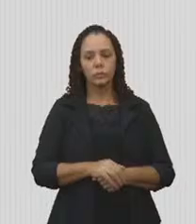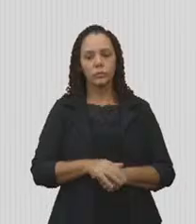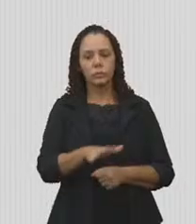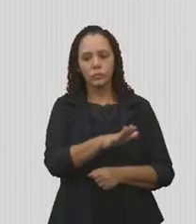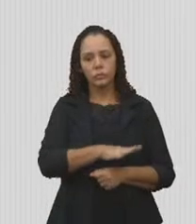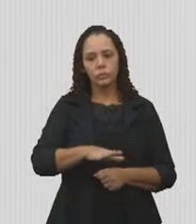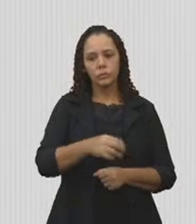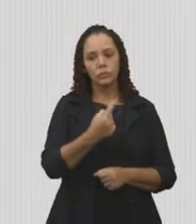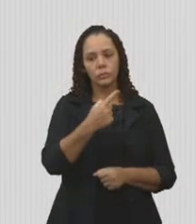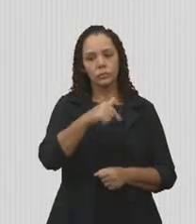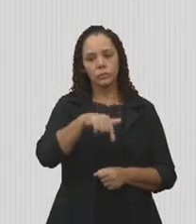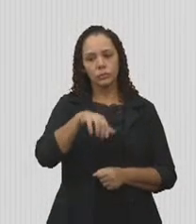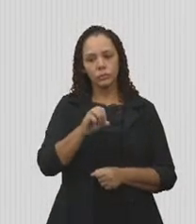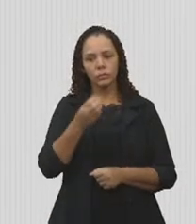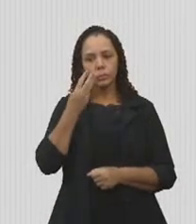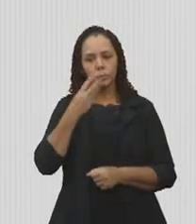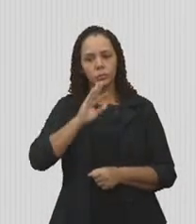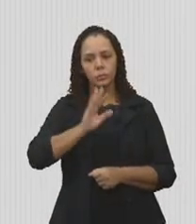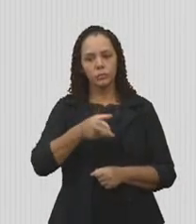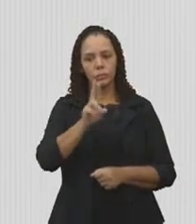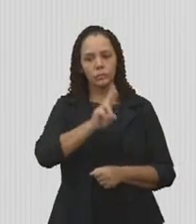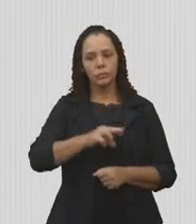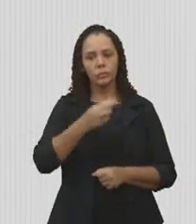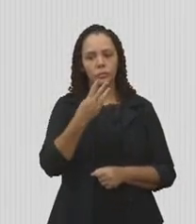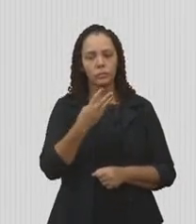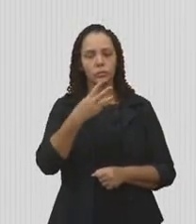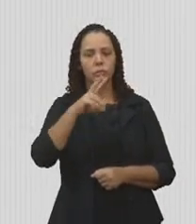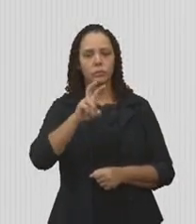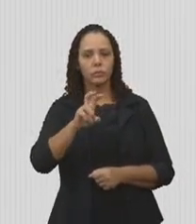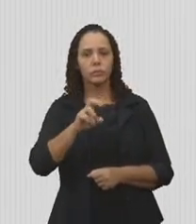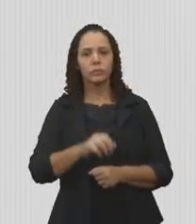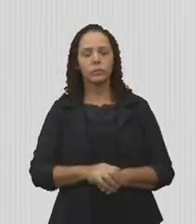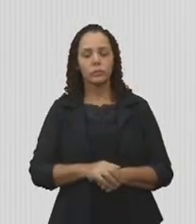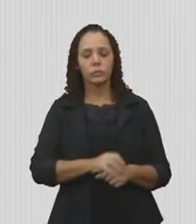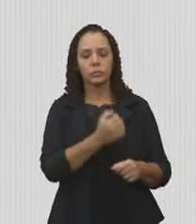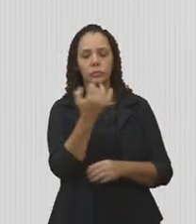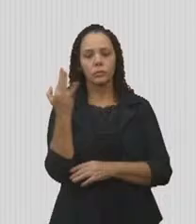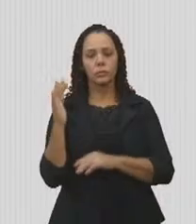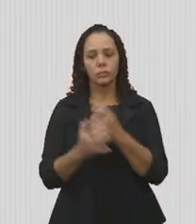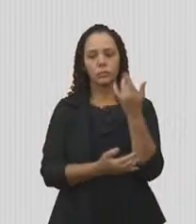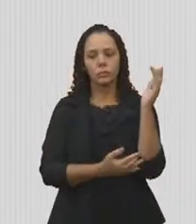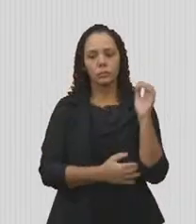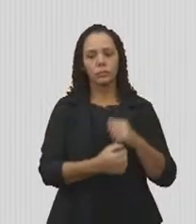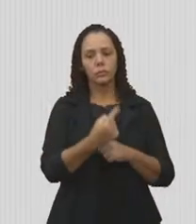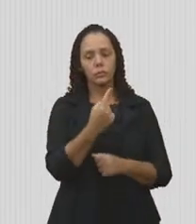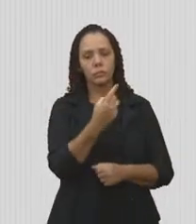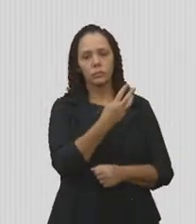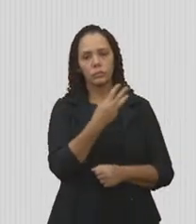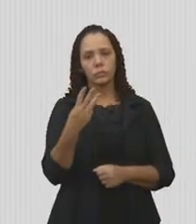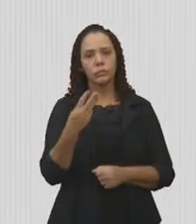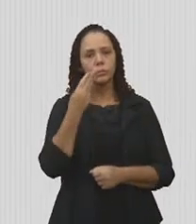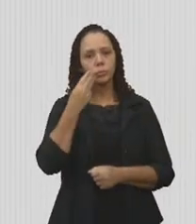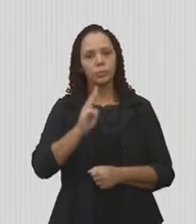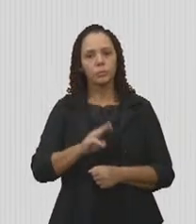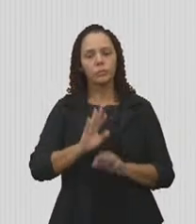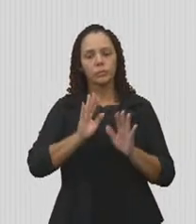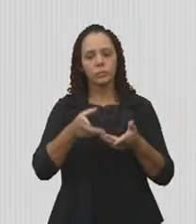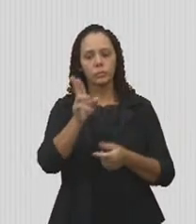já gastou 35. Meio ambiente, dos 133 milhões previstos, gastou